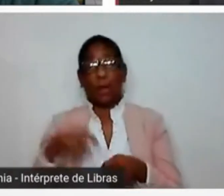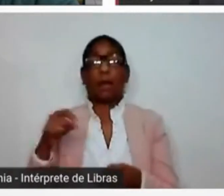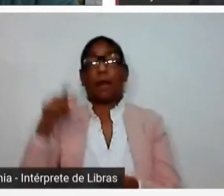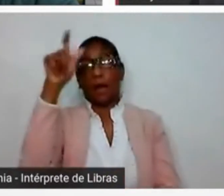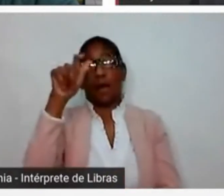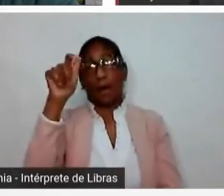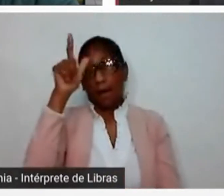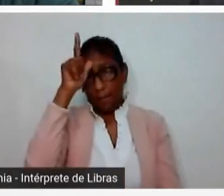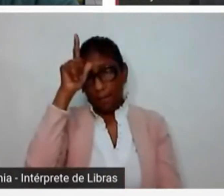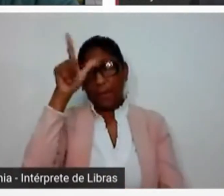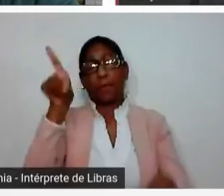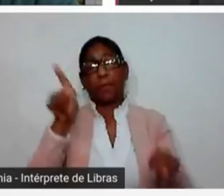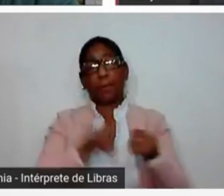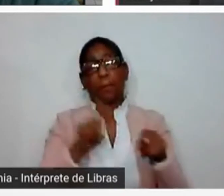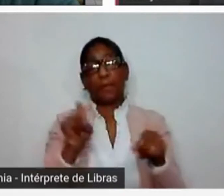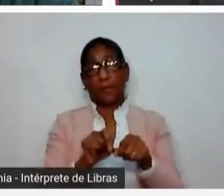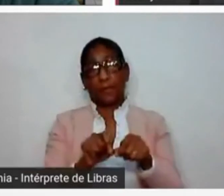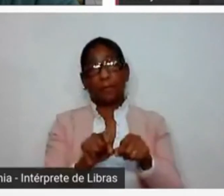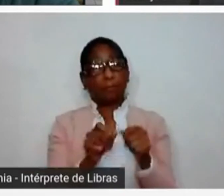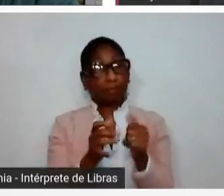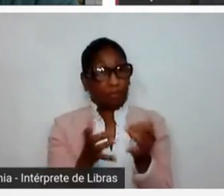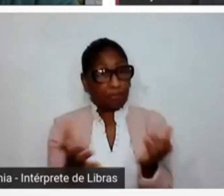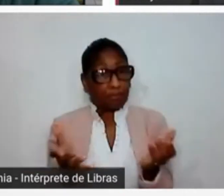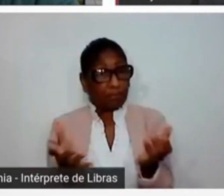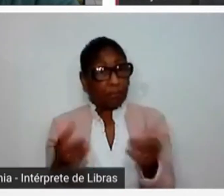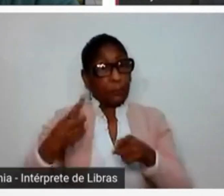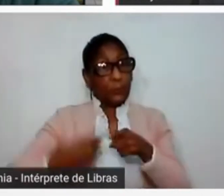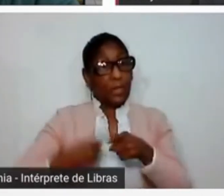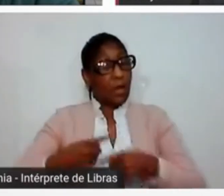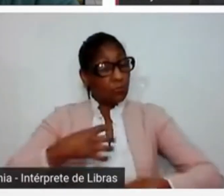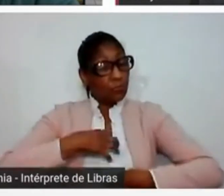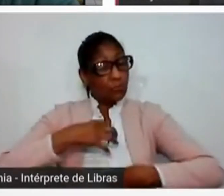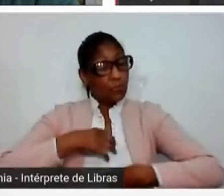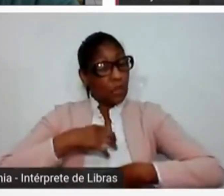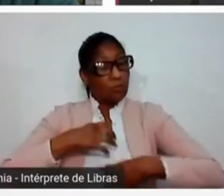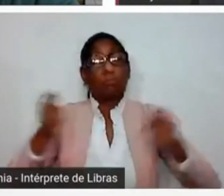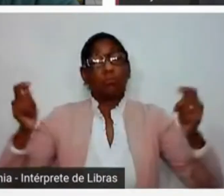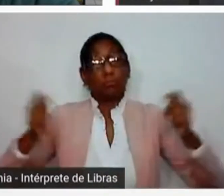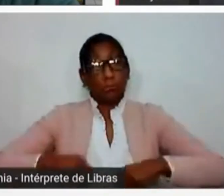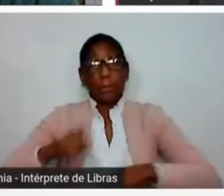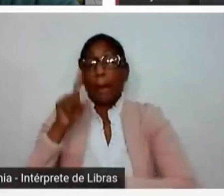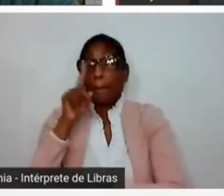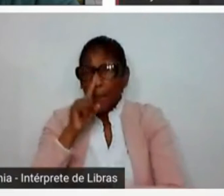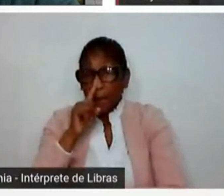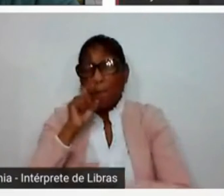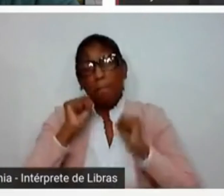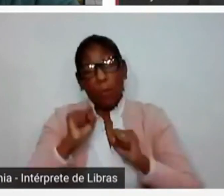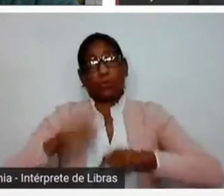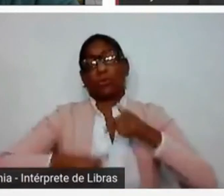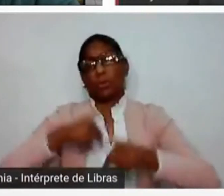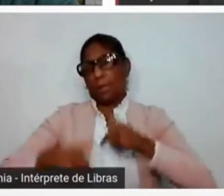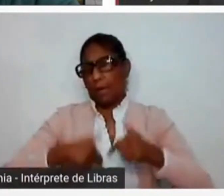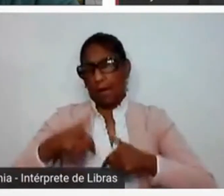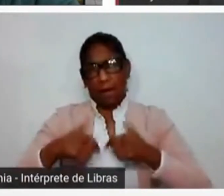fez, justamente porque é uma forma de se permitir que as mães possam trabalhar e